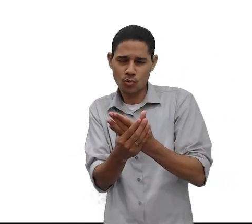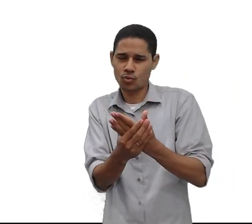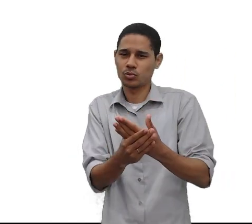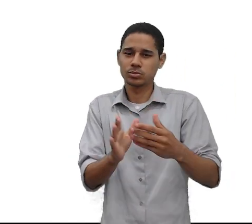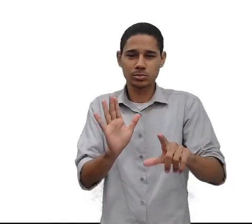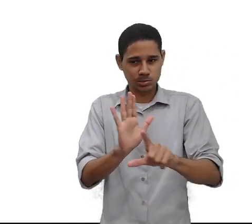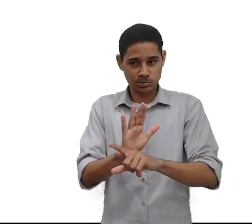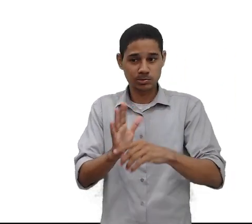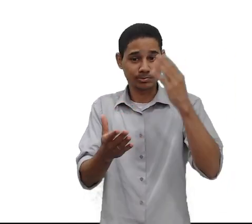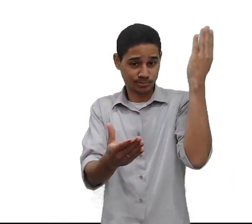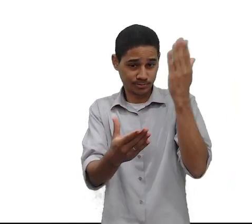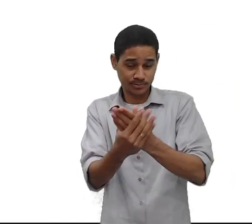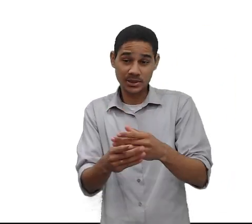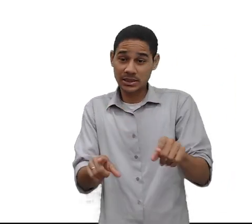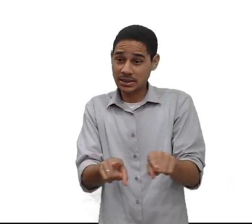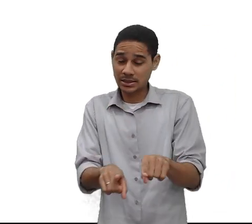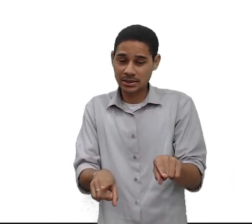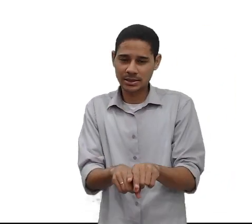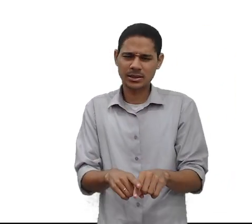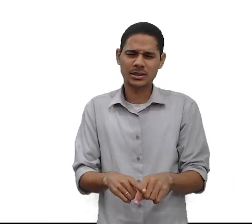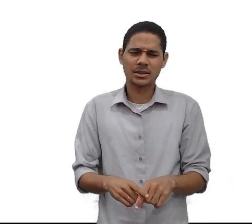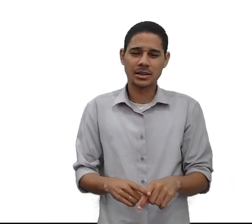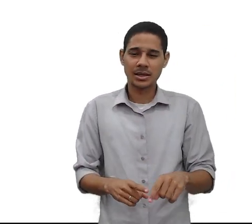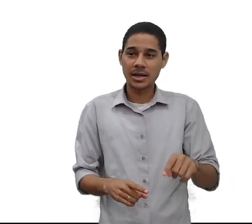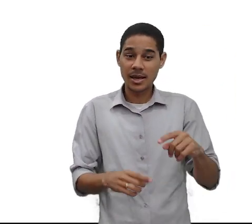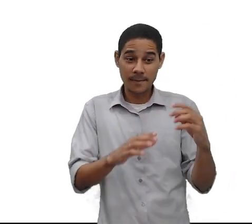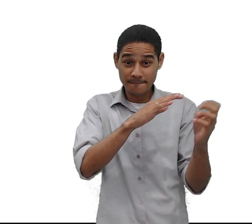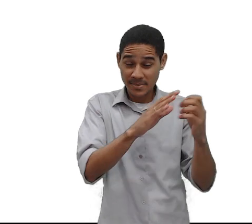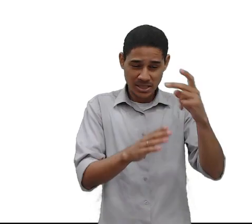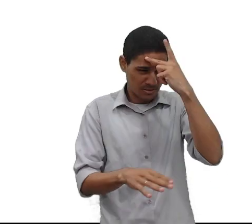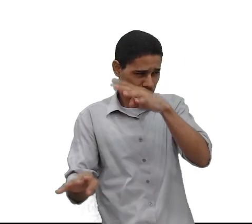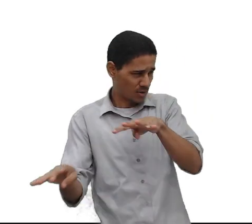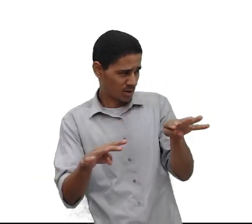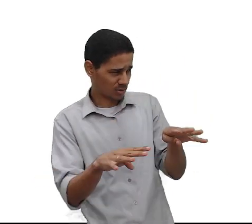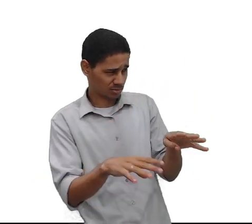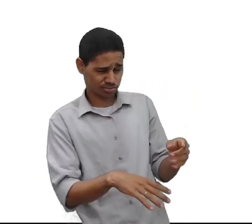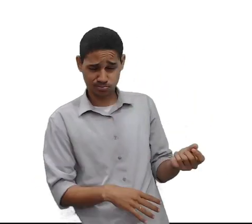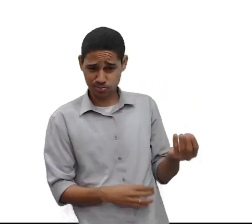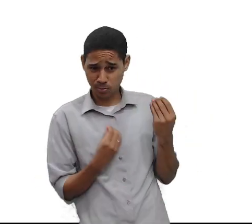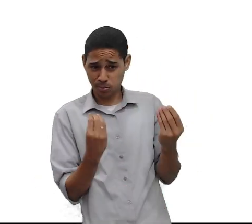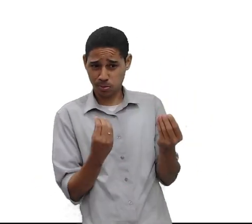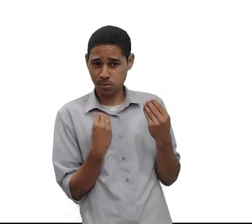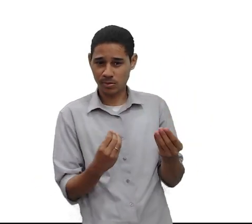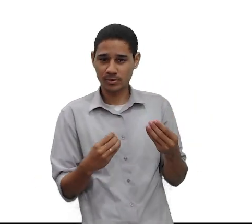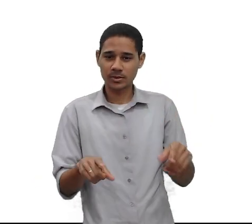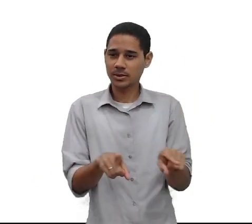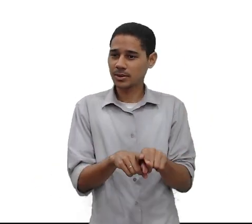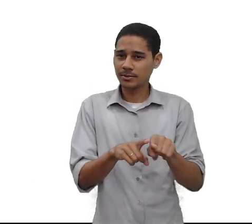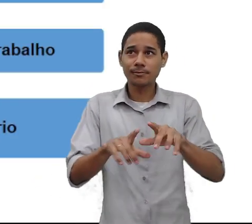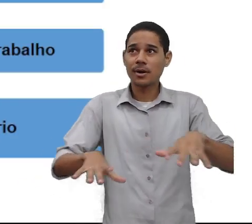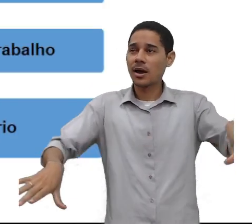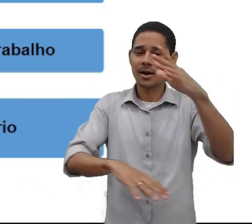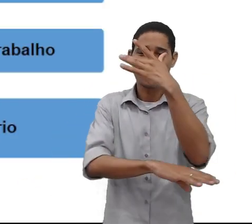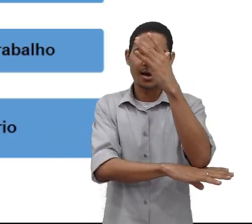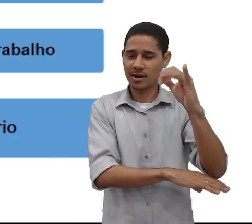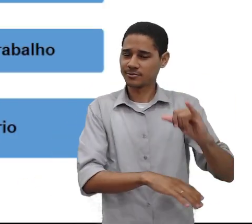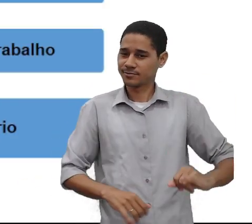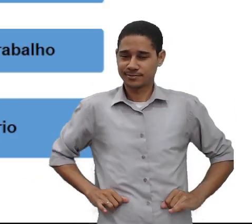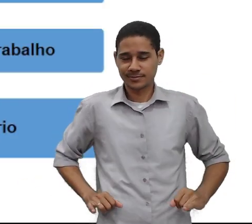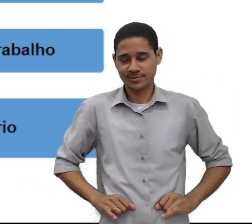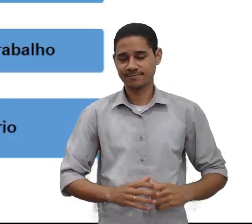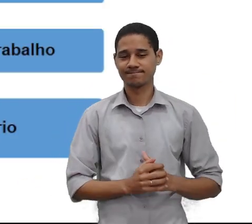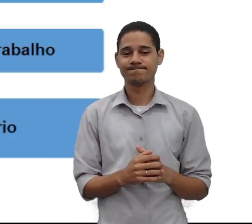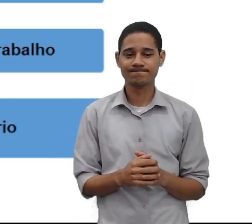efeitos negativos à imagem e à reputação da empresa e impacto ambiental.